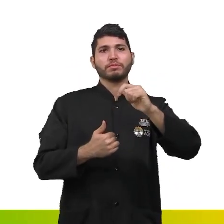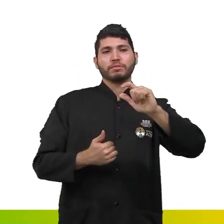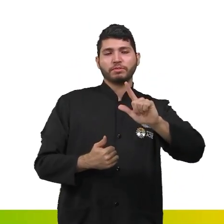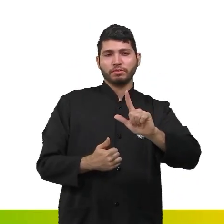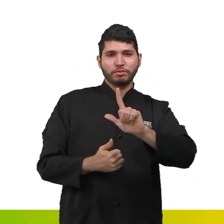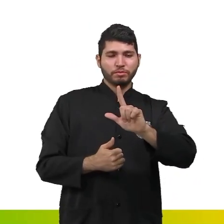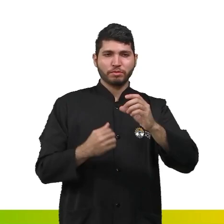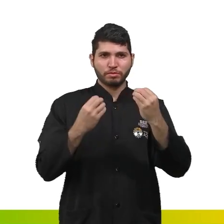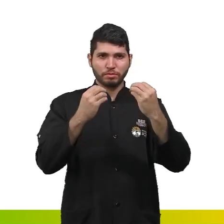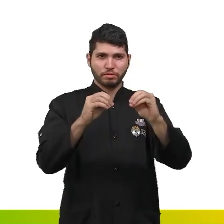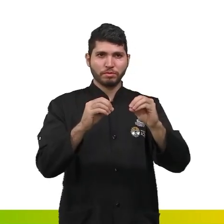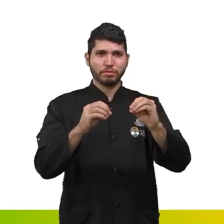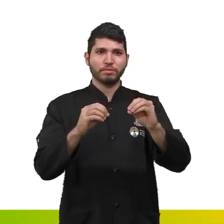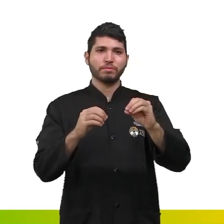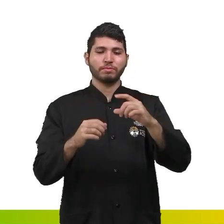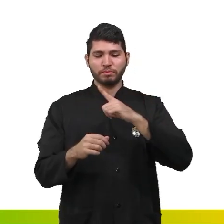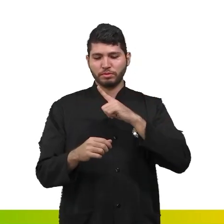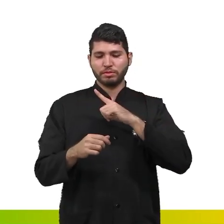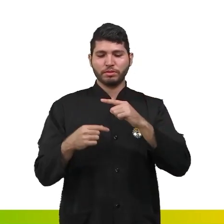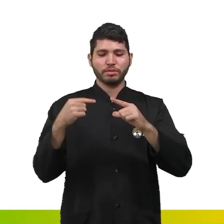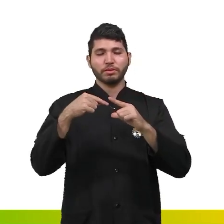encaracolado.